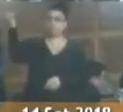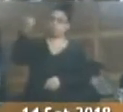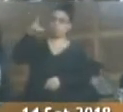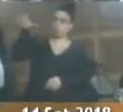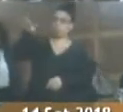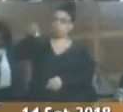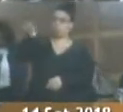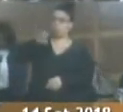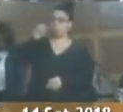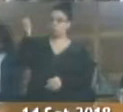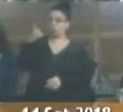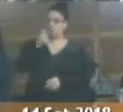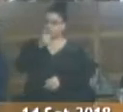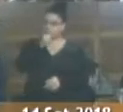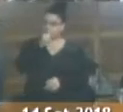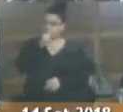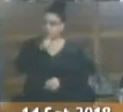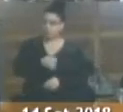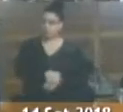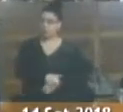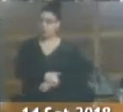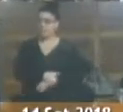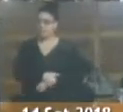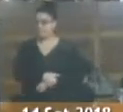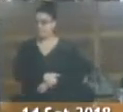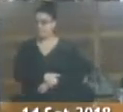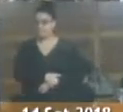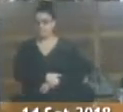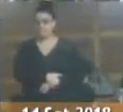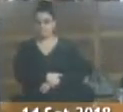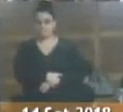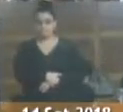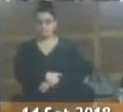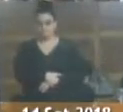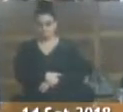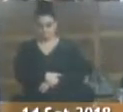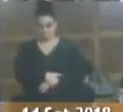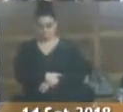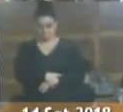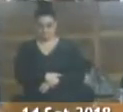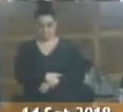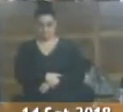placas fotovoltaicas, né? Pode passar.